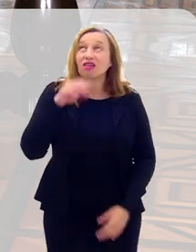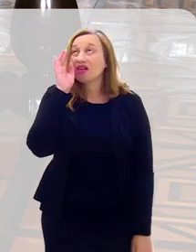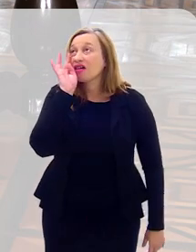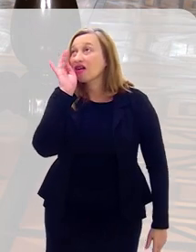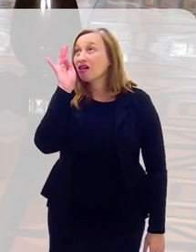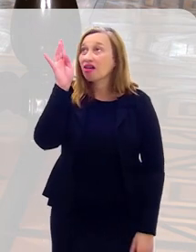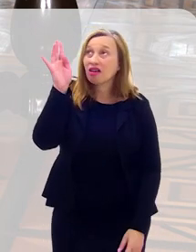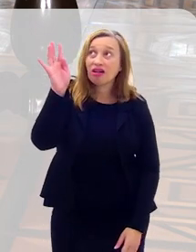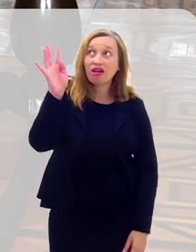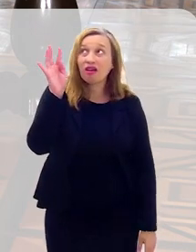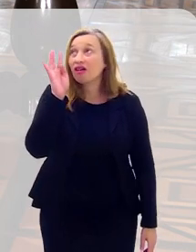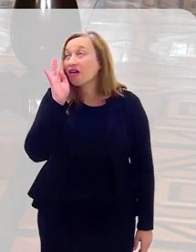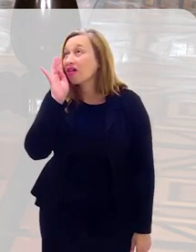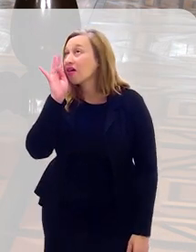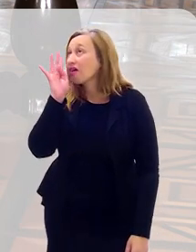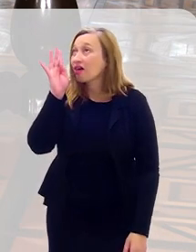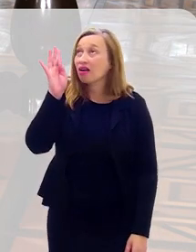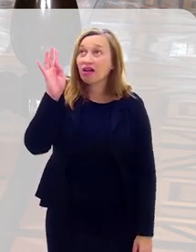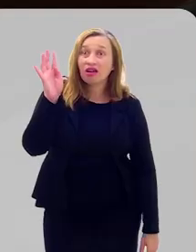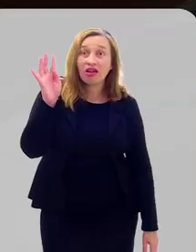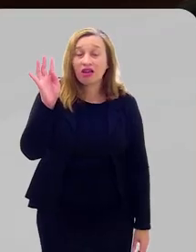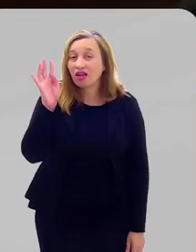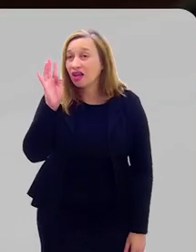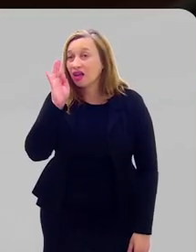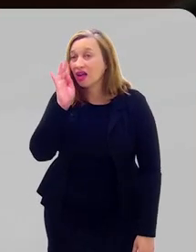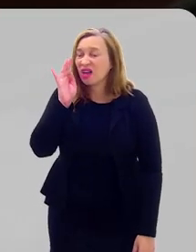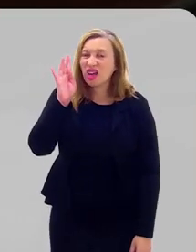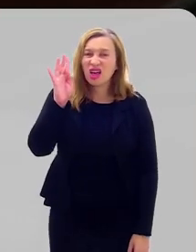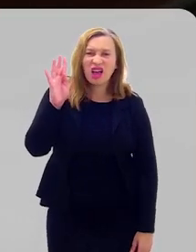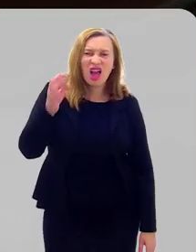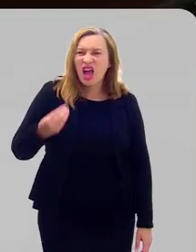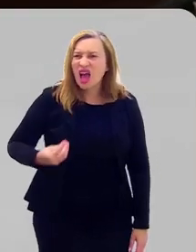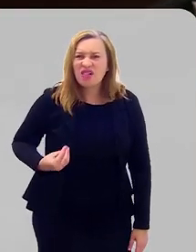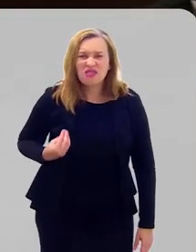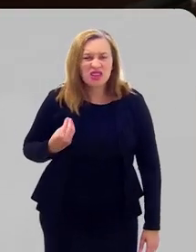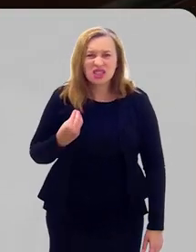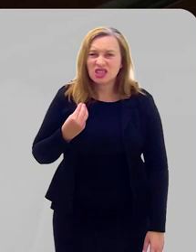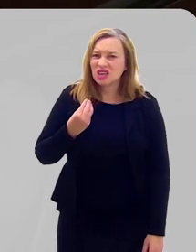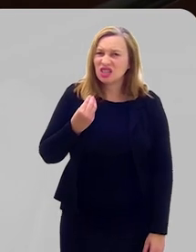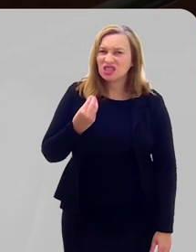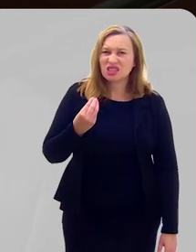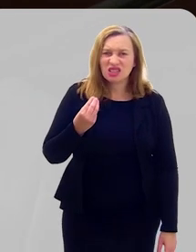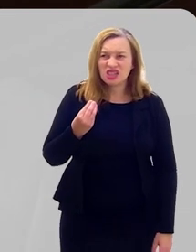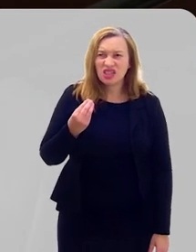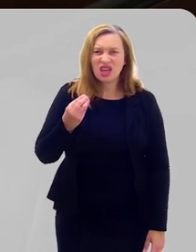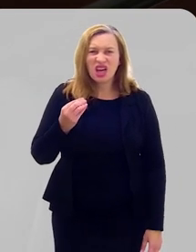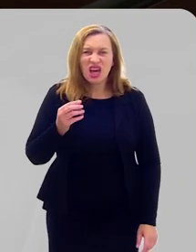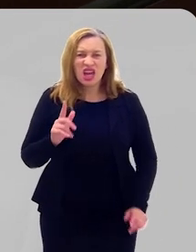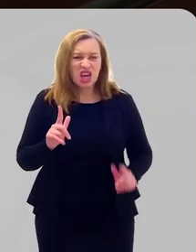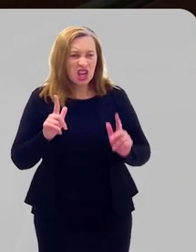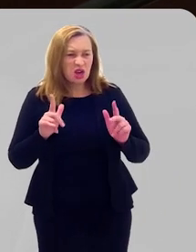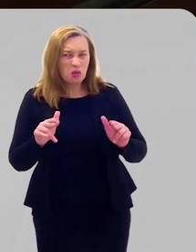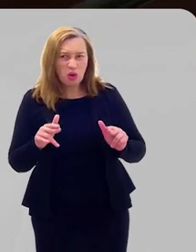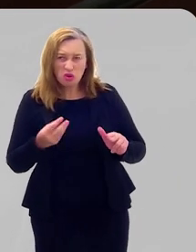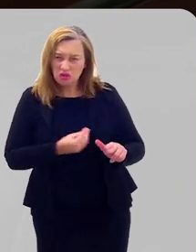fantasia. A vida não é assim.